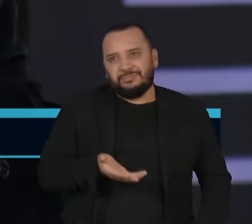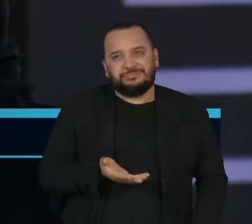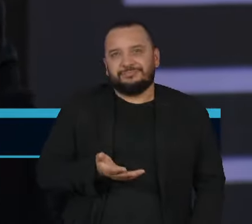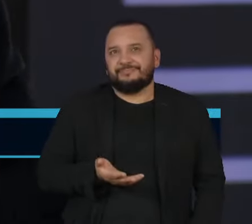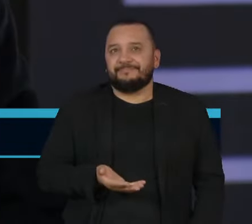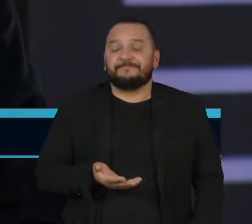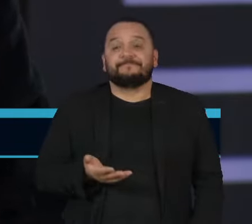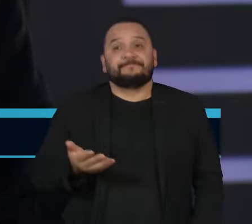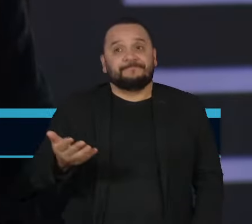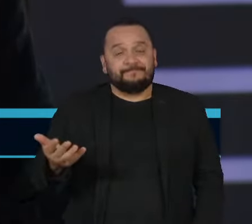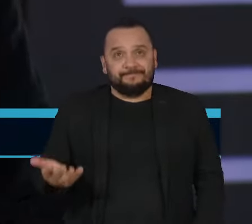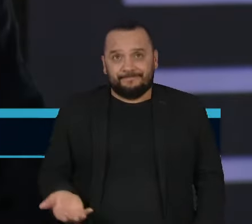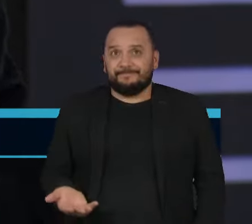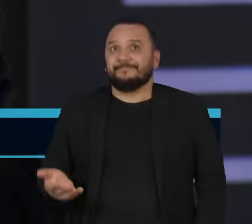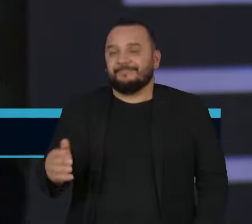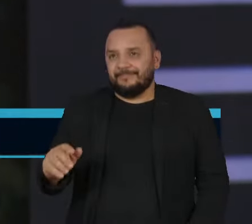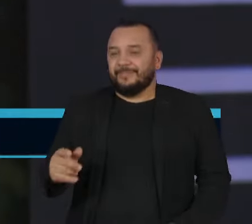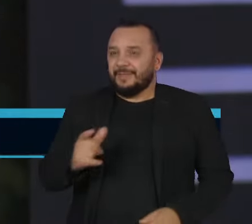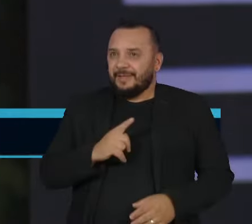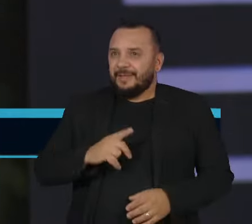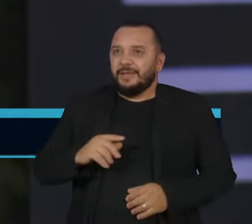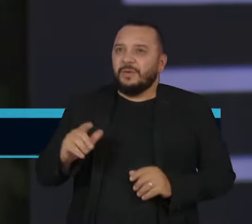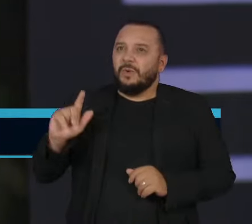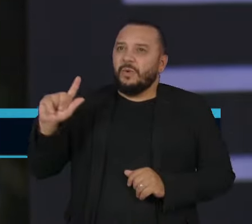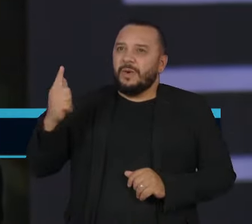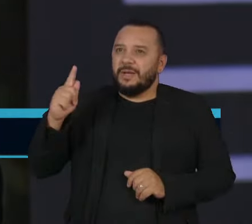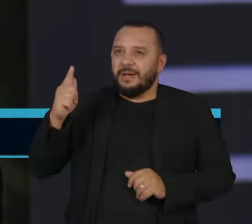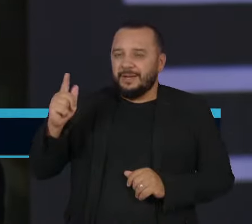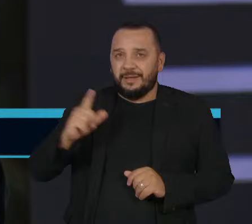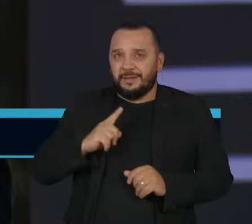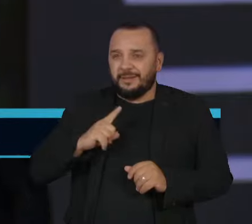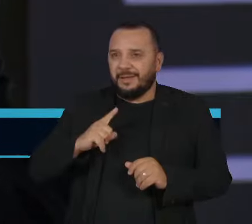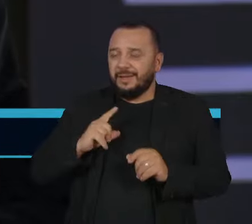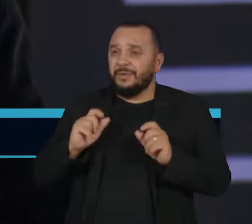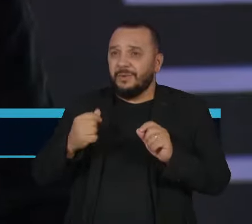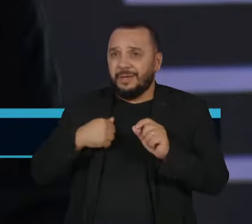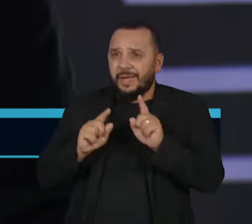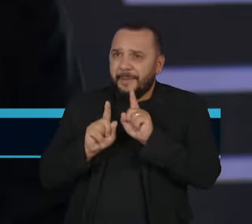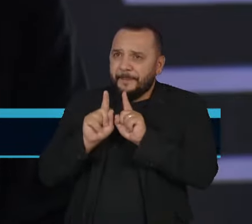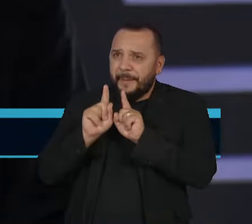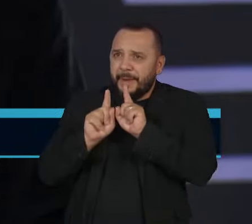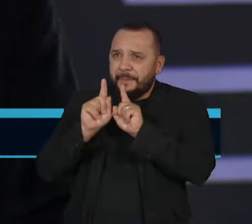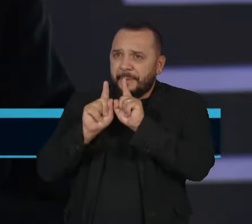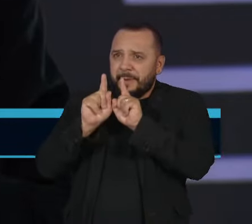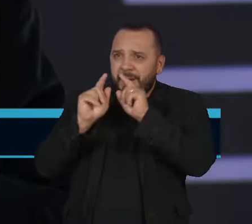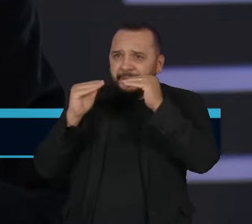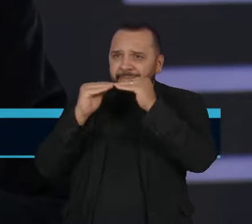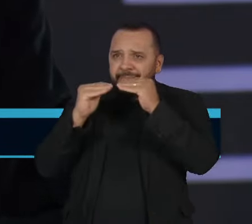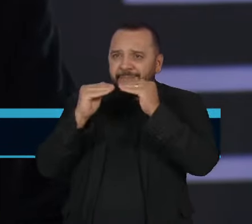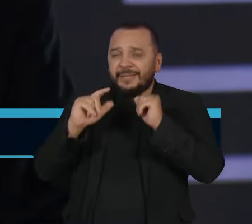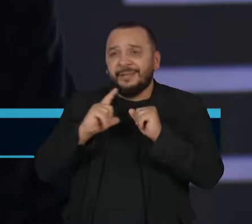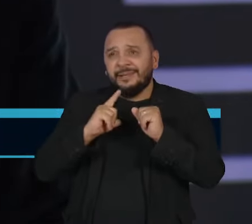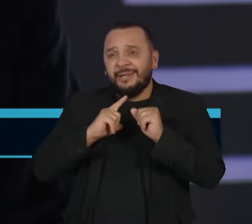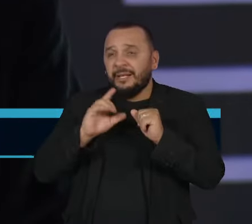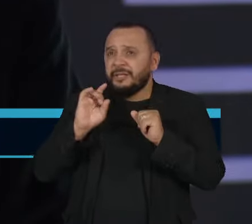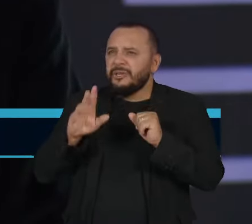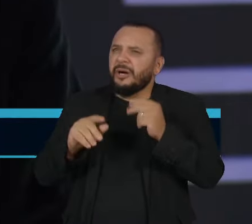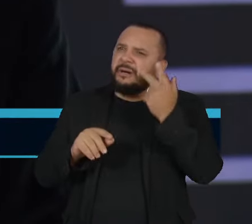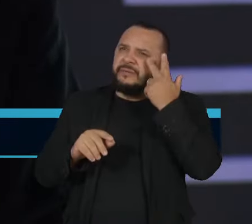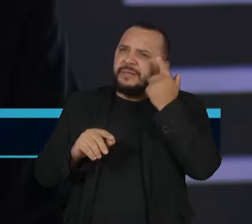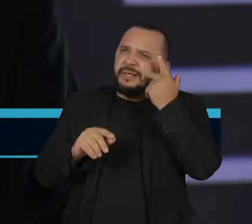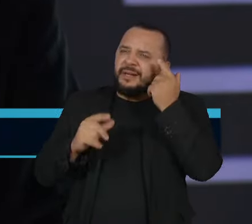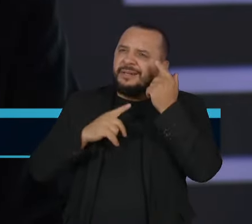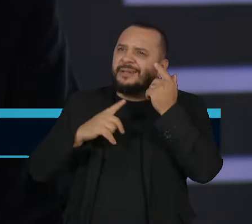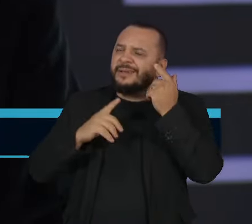que muitas vezes esses empates, e Goiânia, por exemplo, que é um dos que está dando empate, se não me engano, só Fortaleza tem